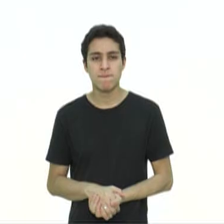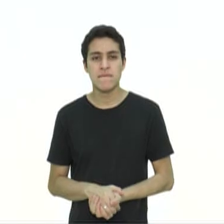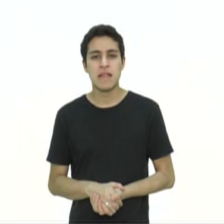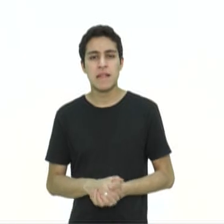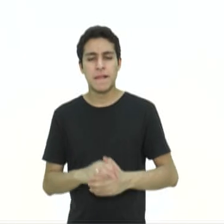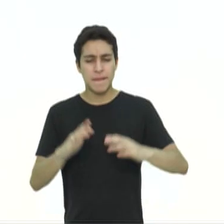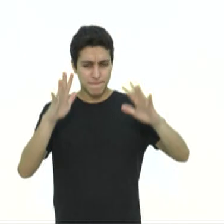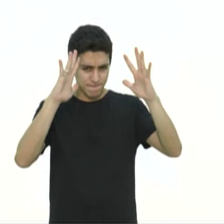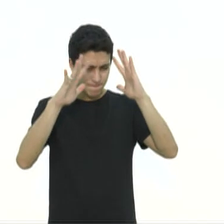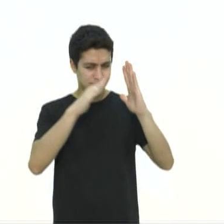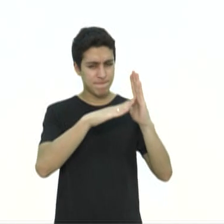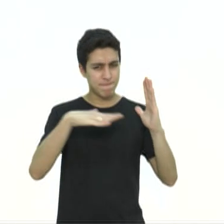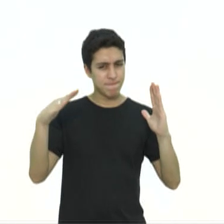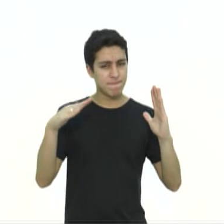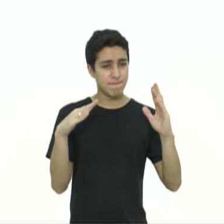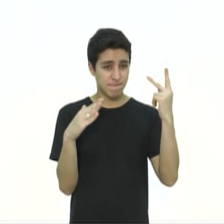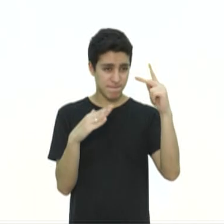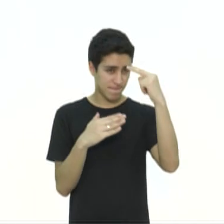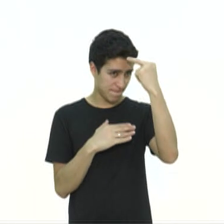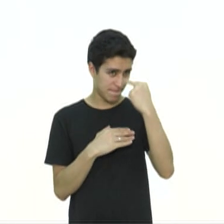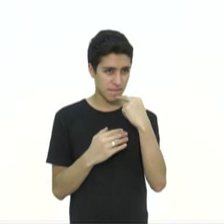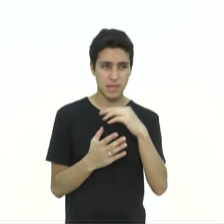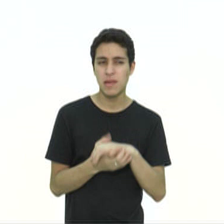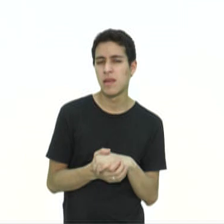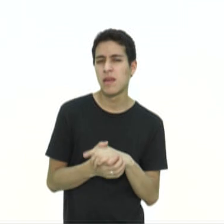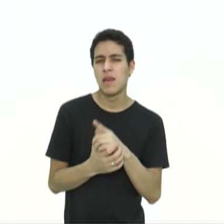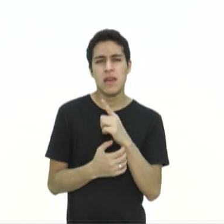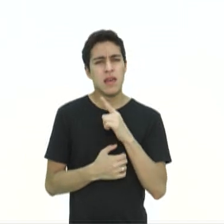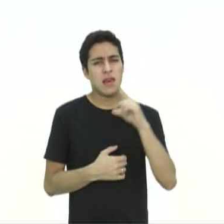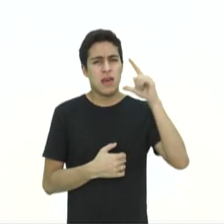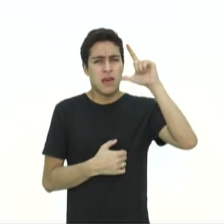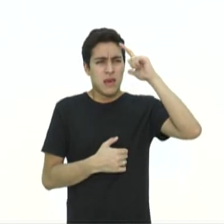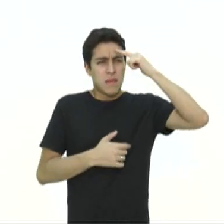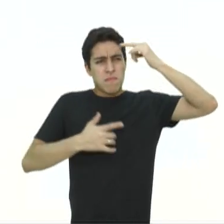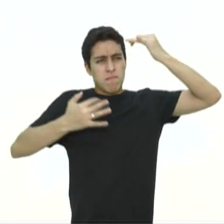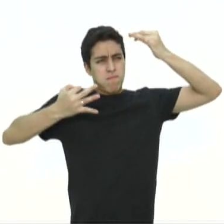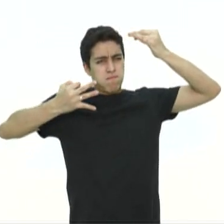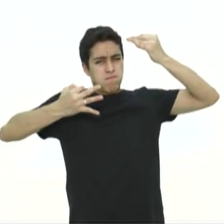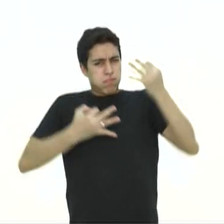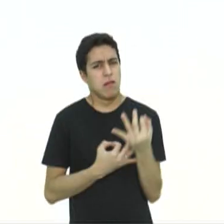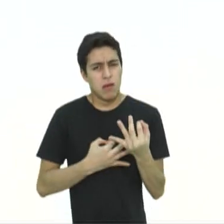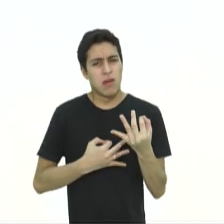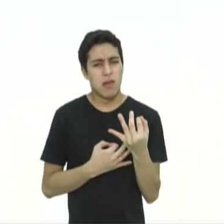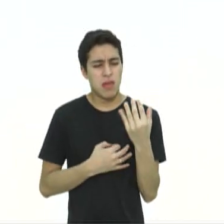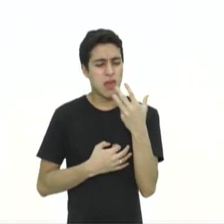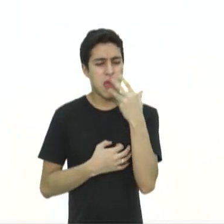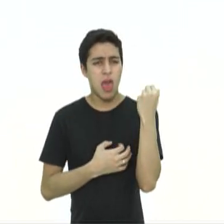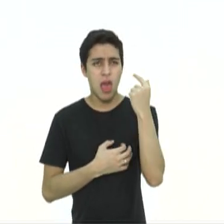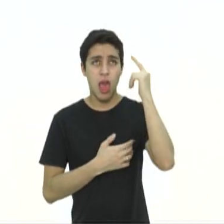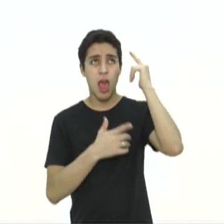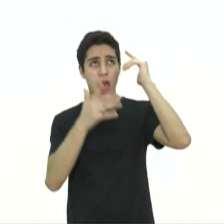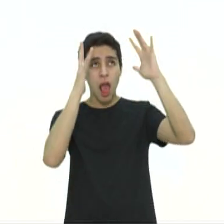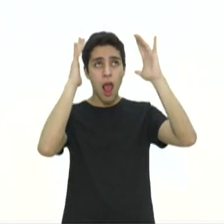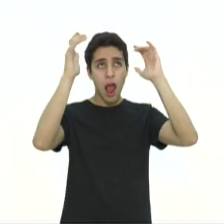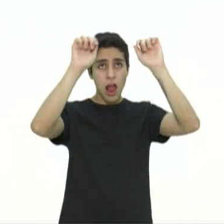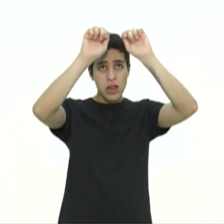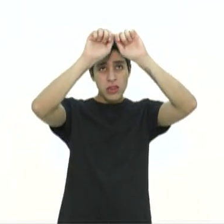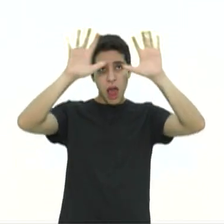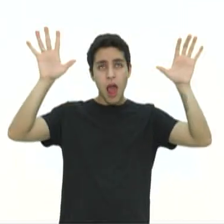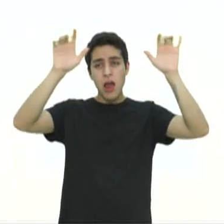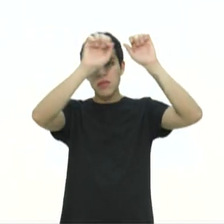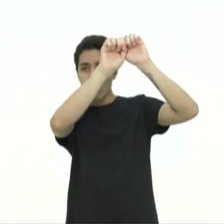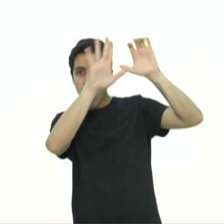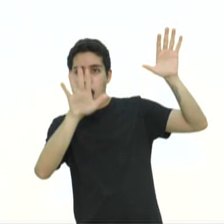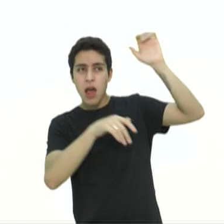Teoria estética de Platão. Então, nós temos o gato perfeito aqui no mundo inteligível, perfeito e